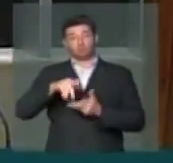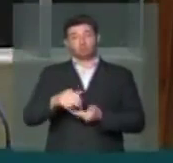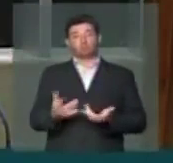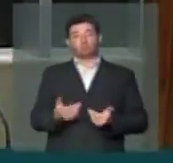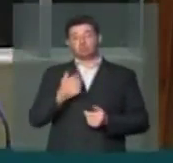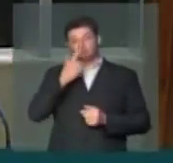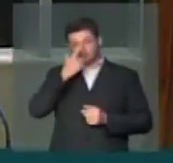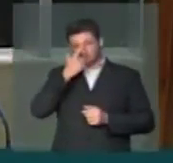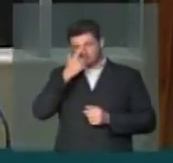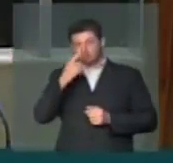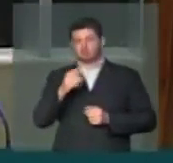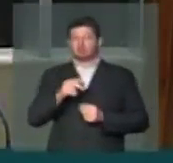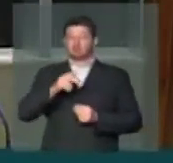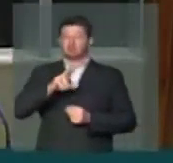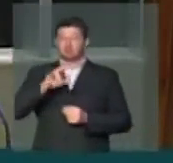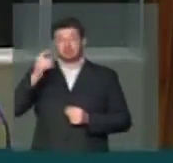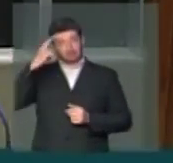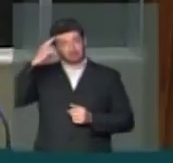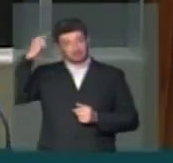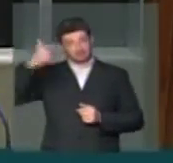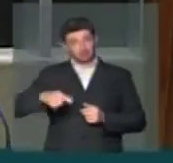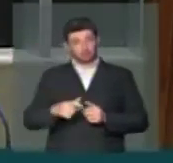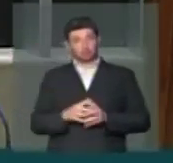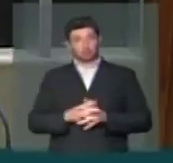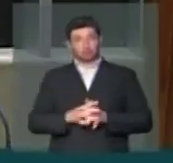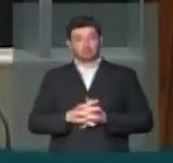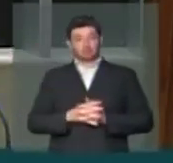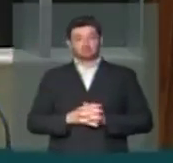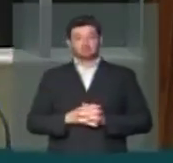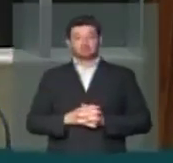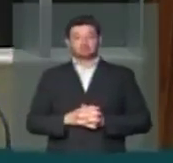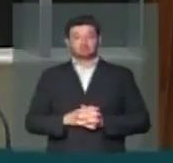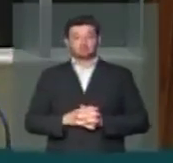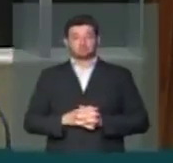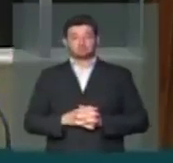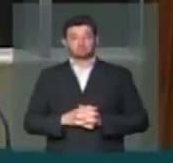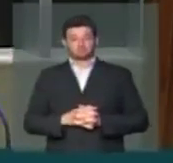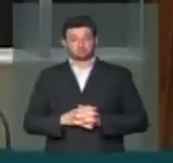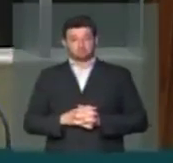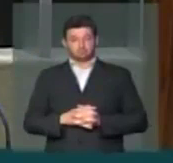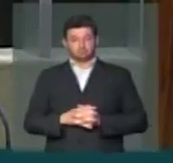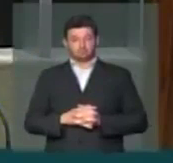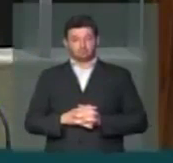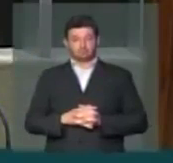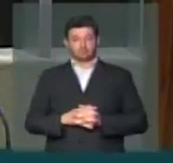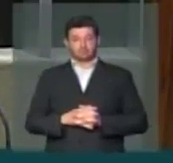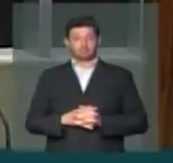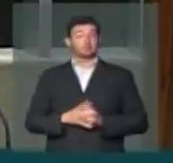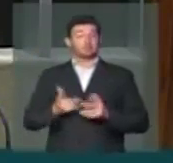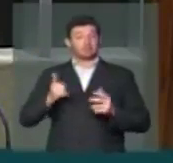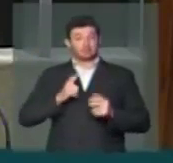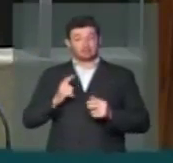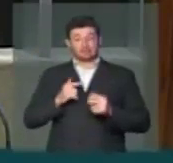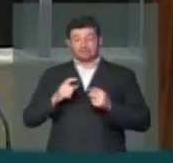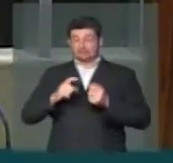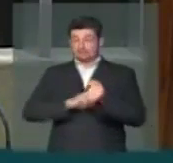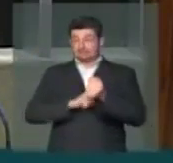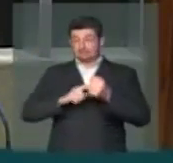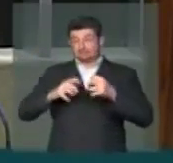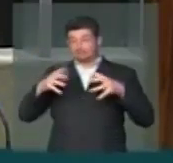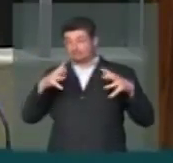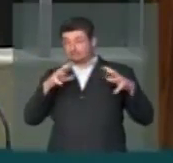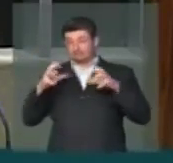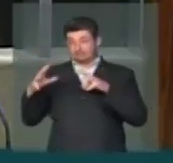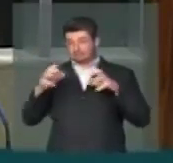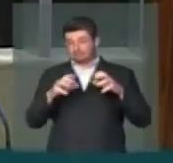inteiro, devem ser repensados. Nós vivemos, por isso mesmo, crescentes e graves tensões.